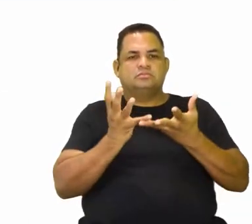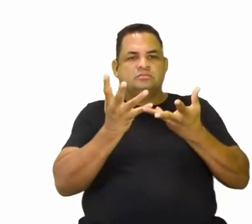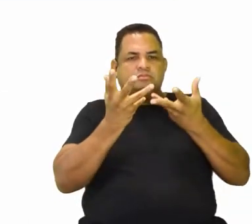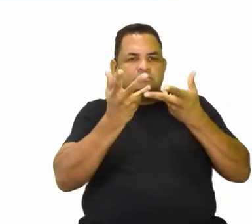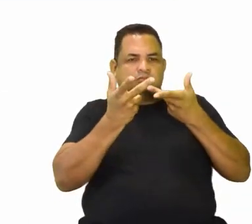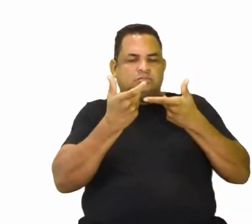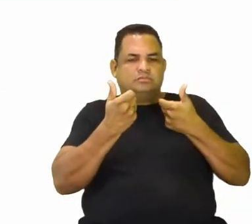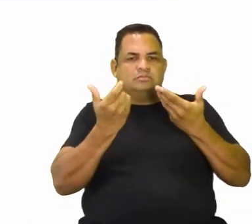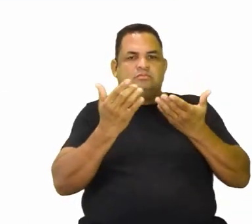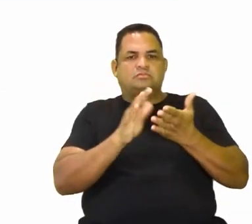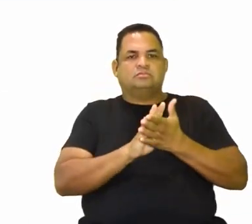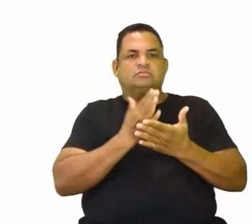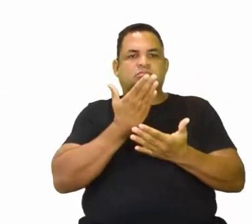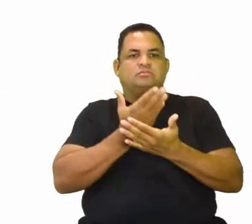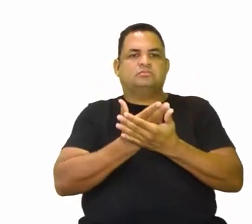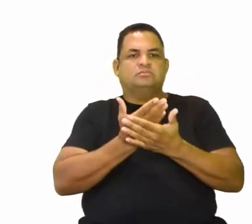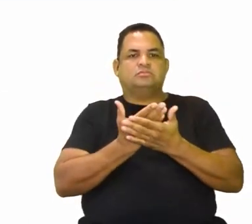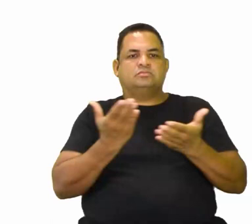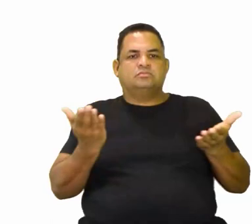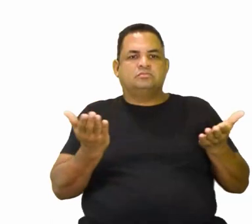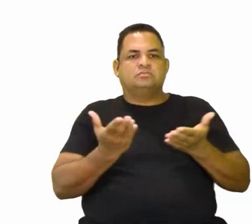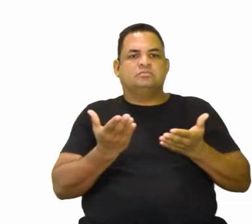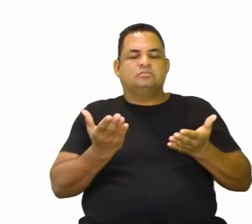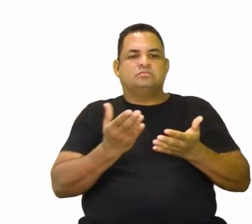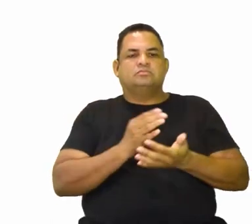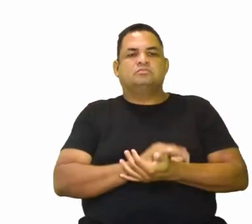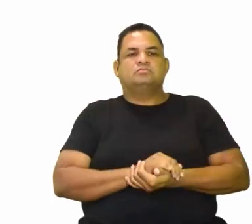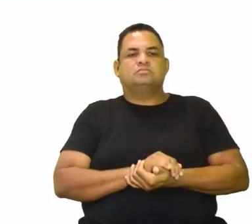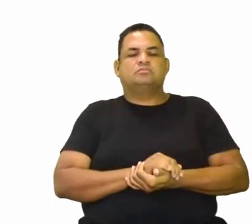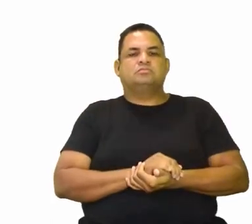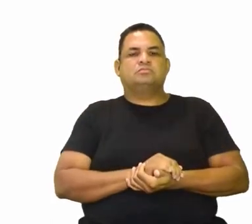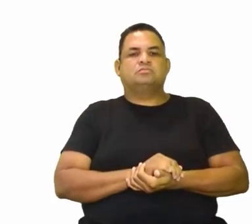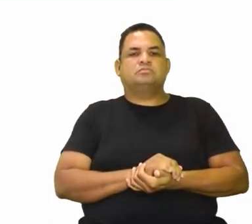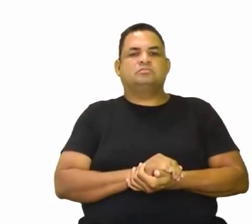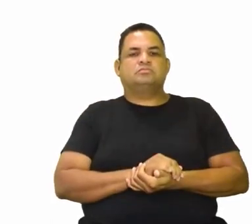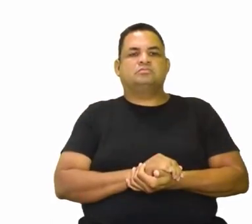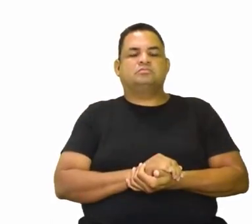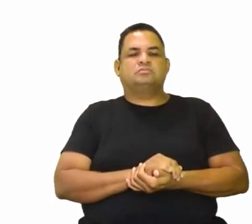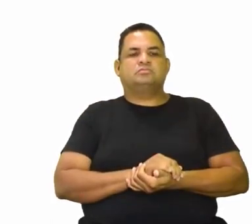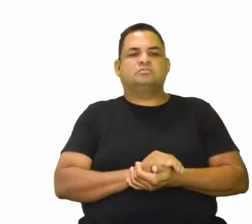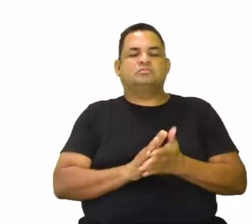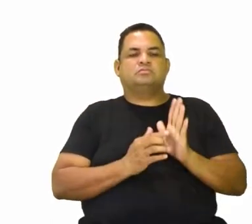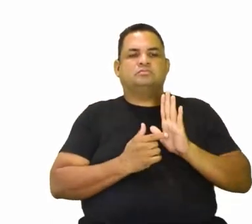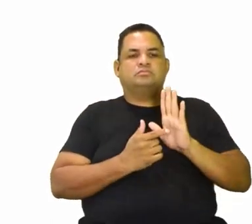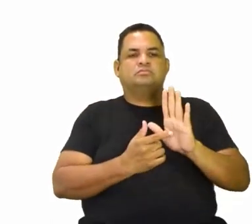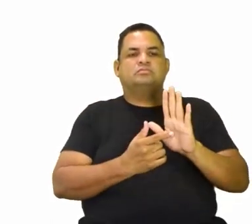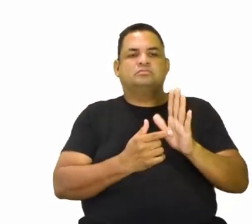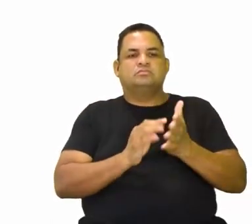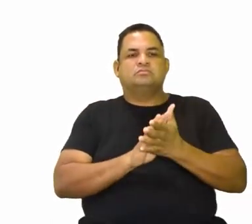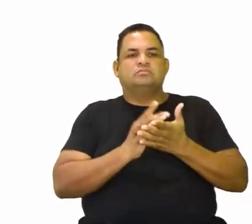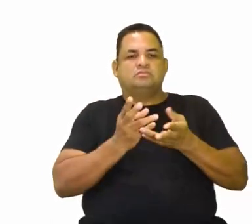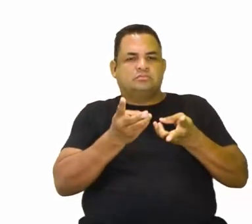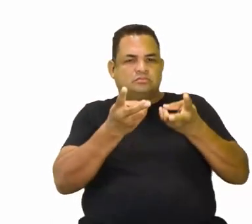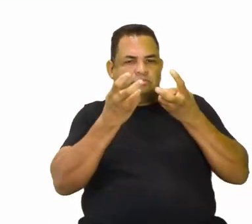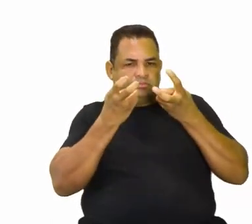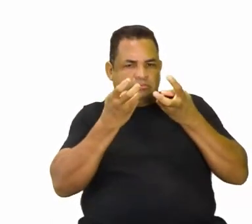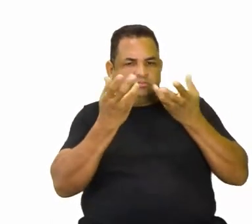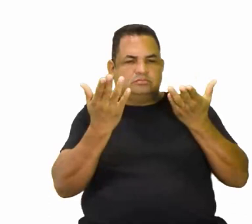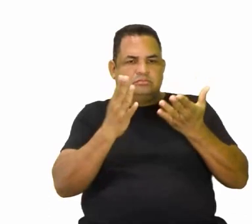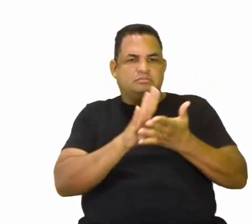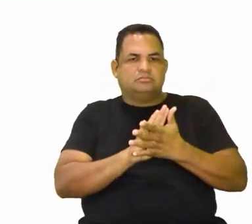E a habilidade da aula de hoje, ela trata de o aluno